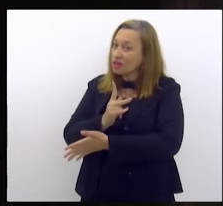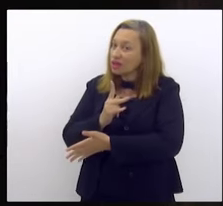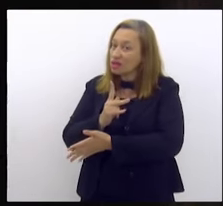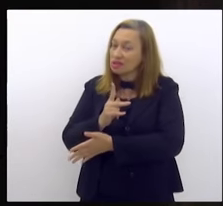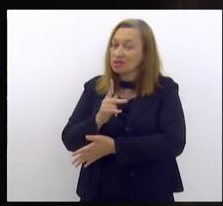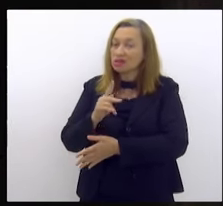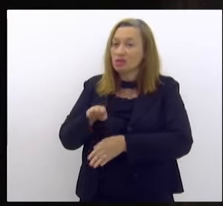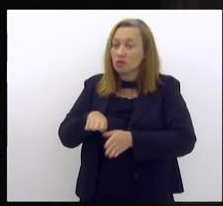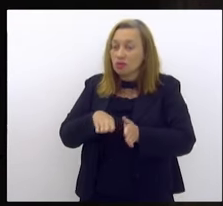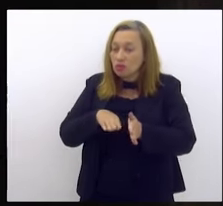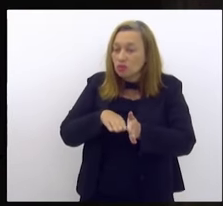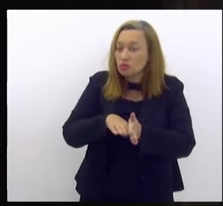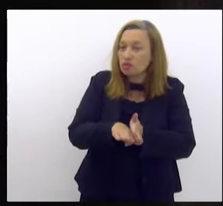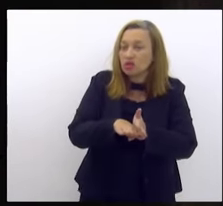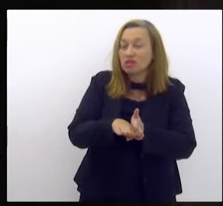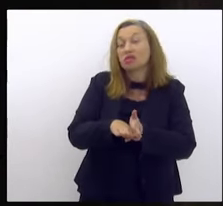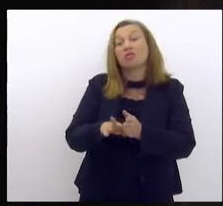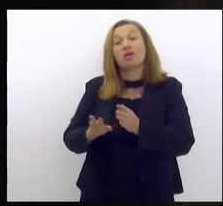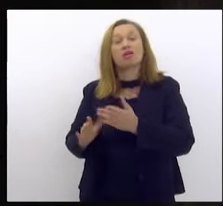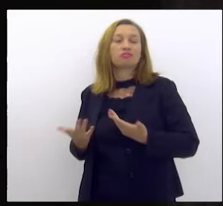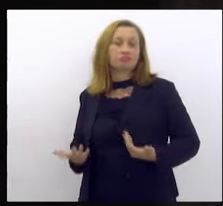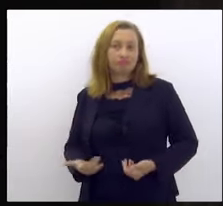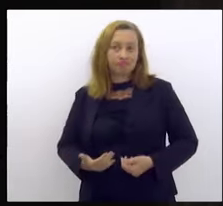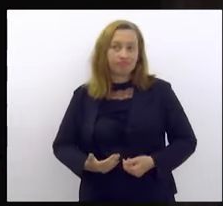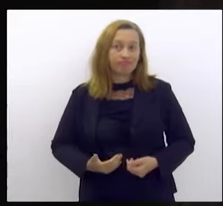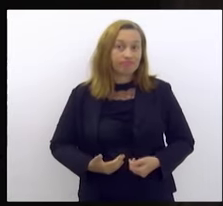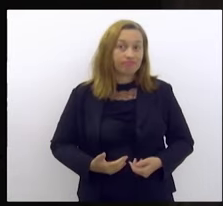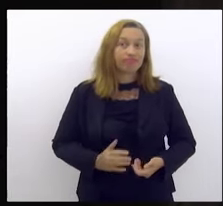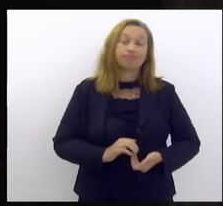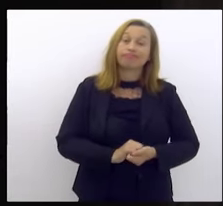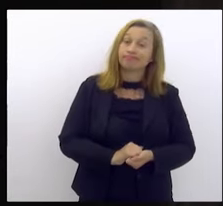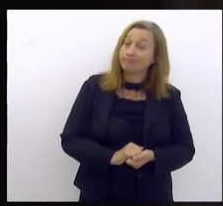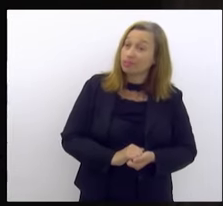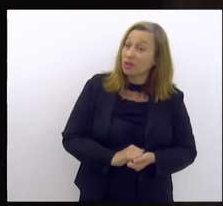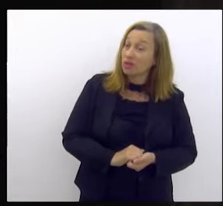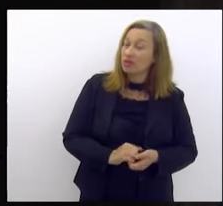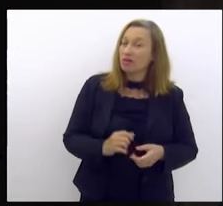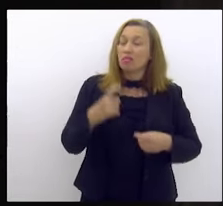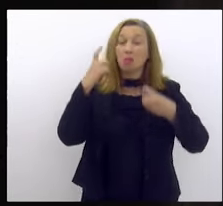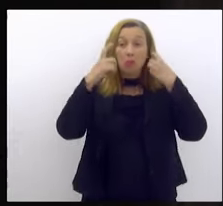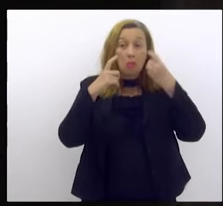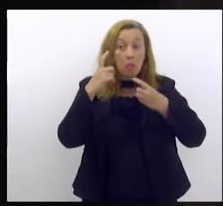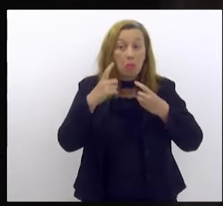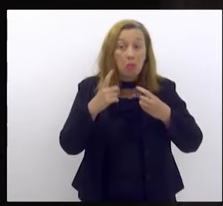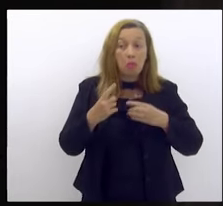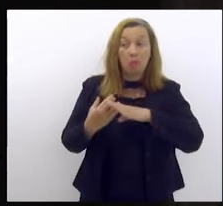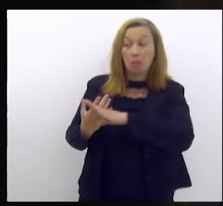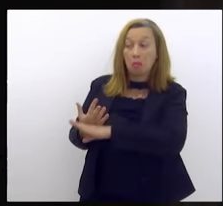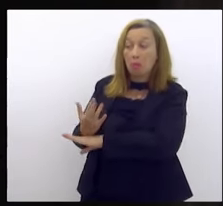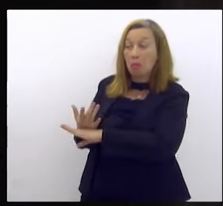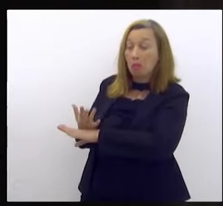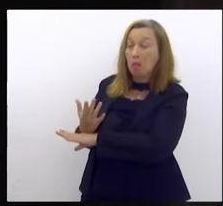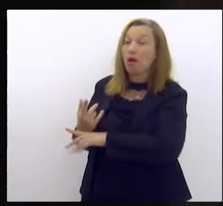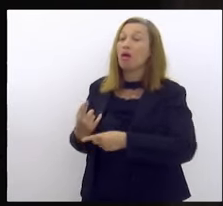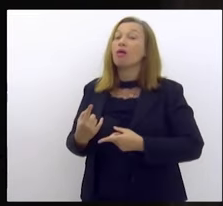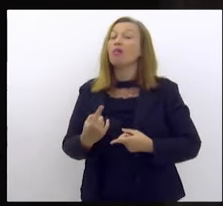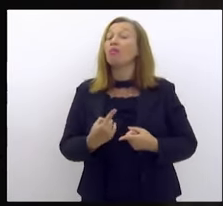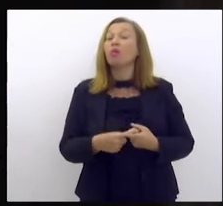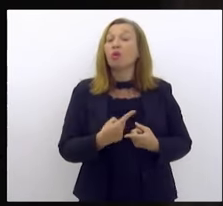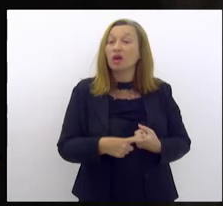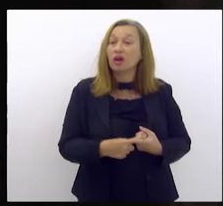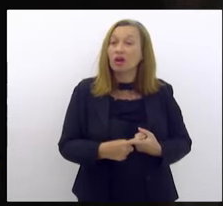estacionamento da UERJ. Há de se ficar desesperado por parte da UERJ,